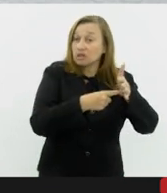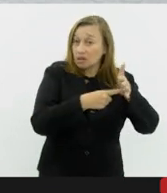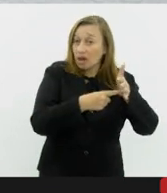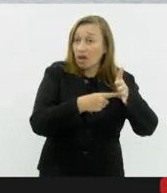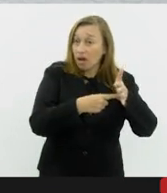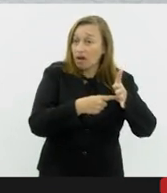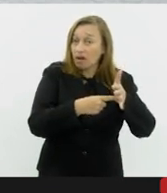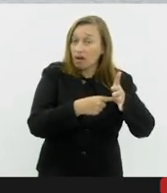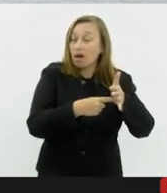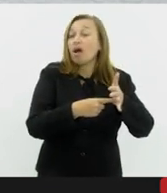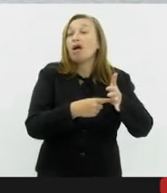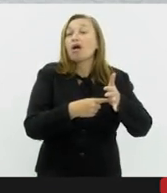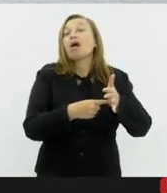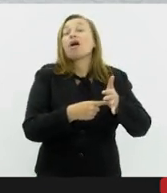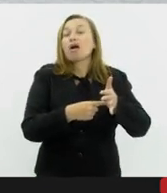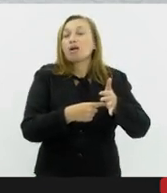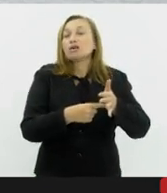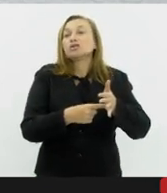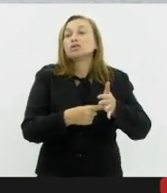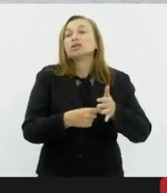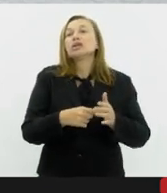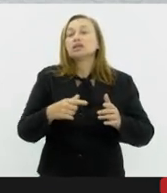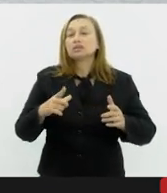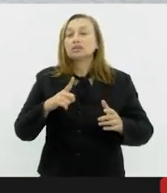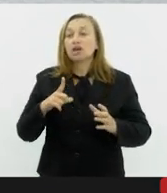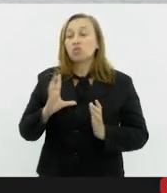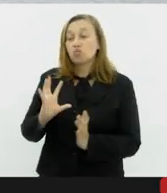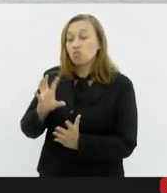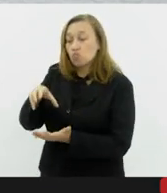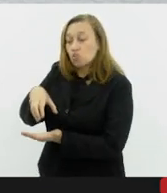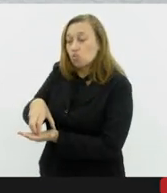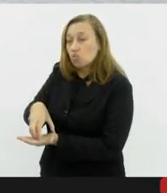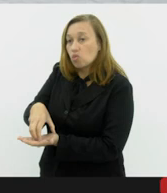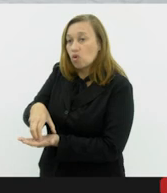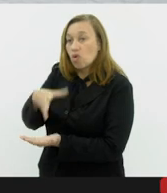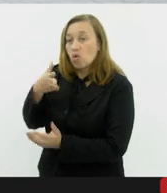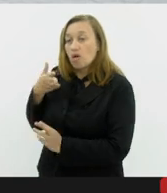pode ser acessada, e tem um setor específico